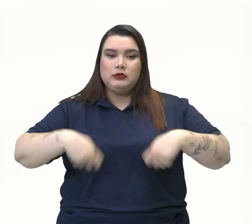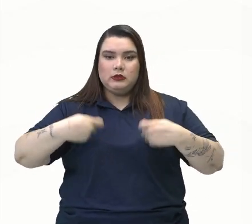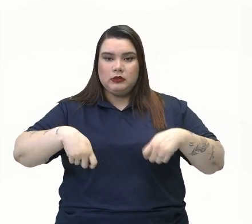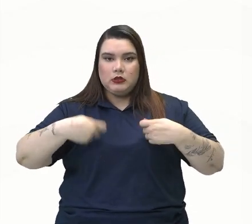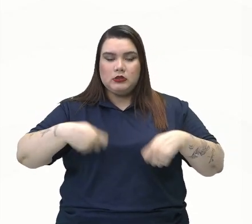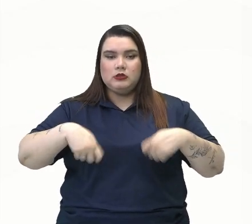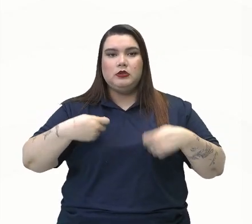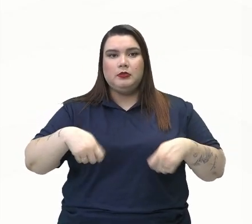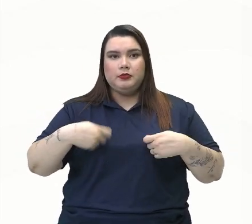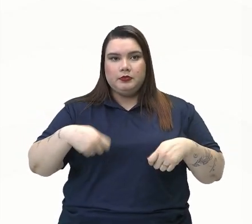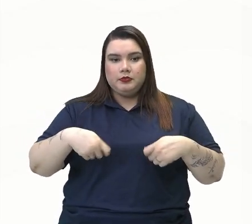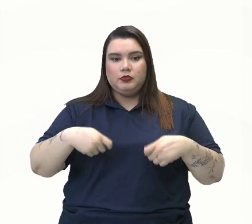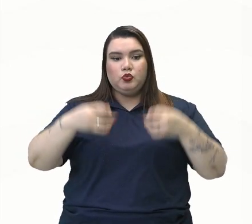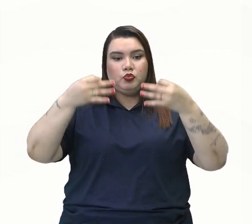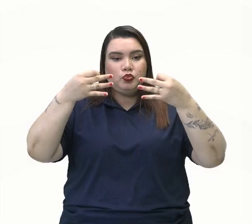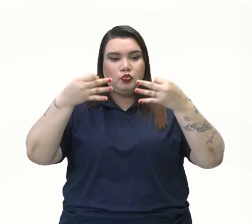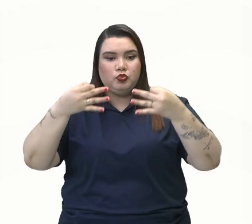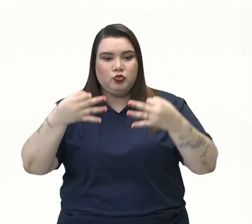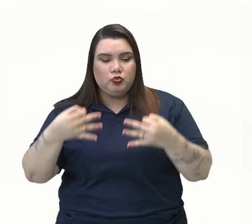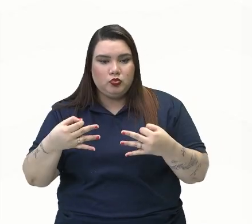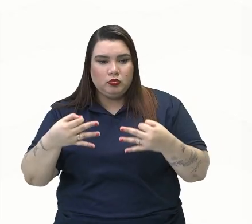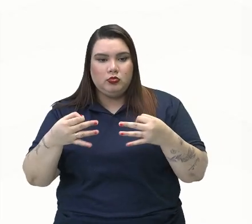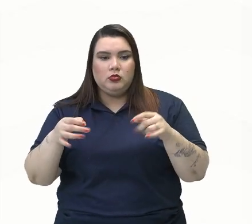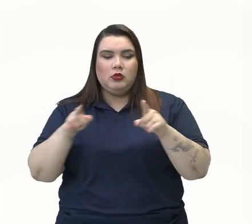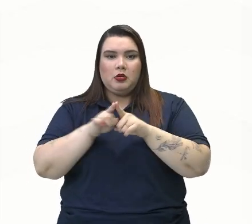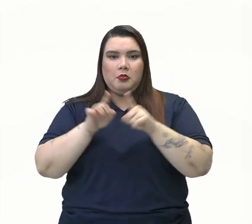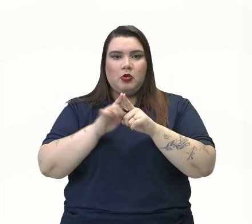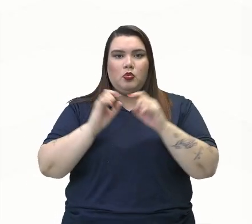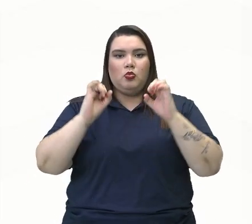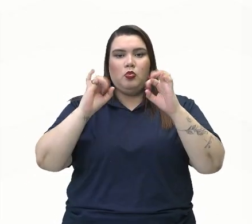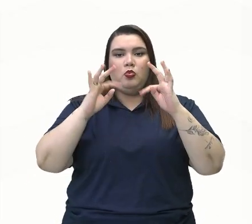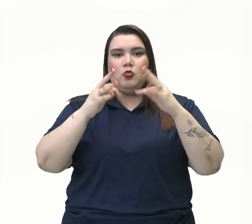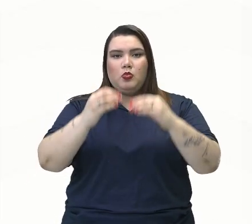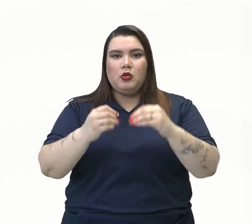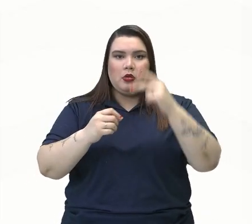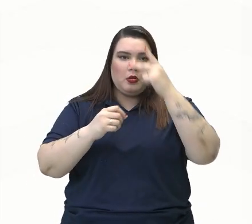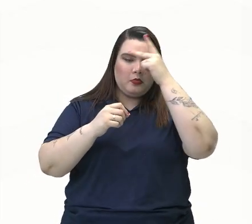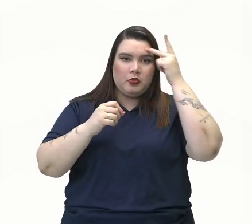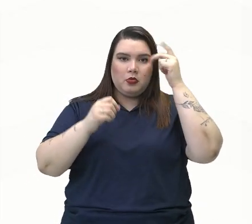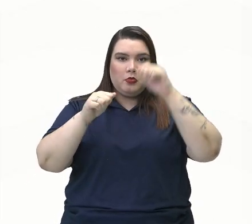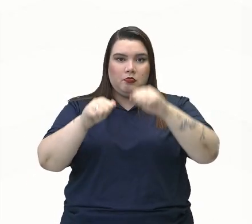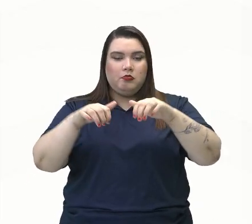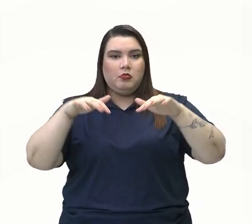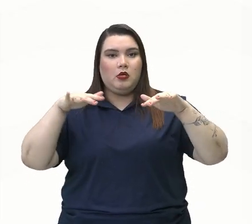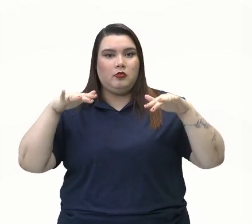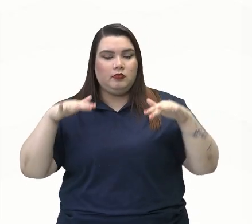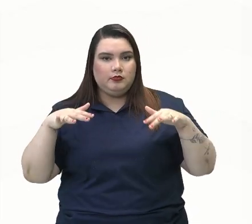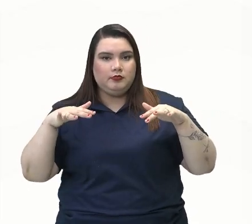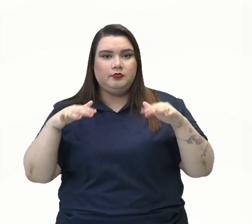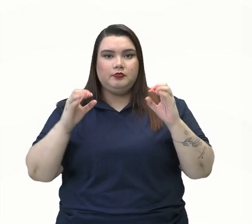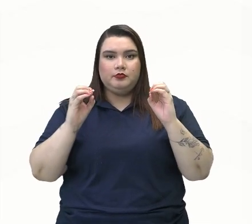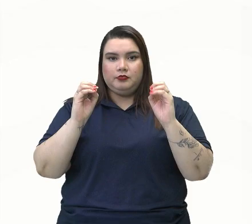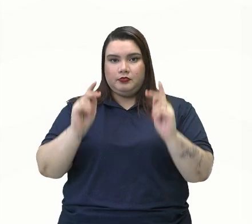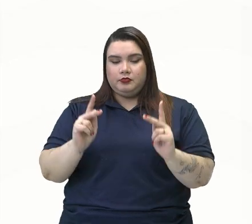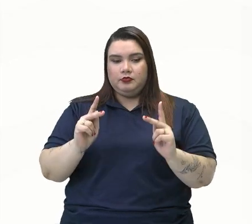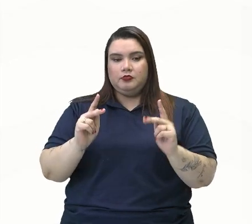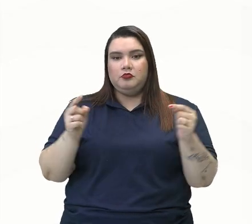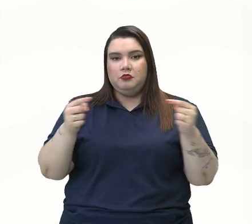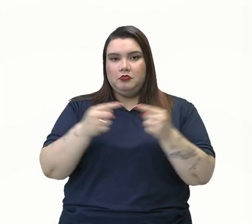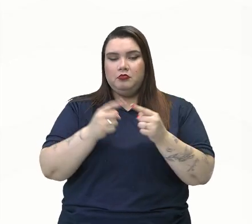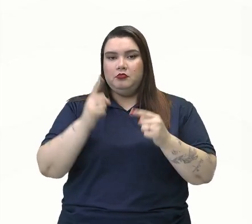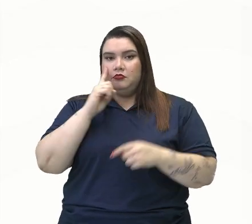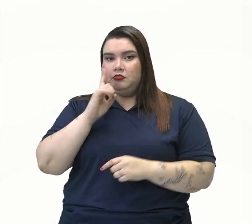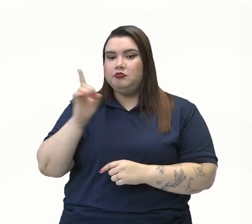julgamento. Justo e público, tá certo? Então, esse 10º aqui, right to a fair